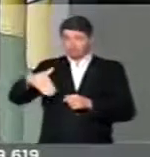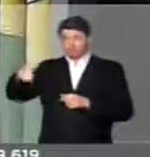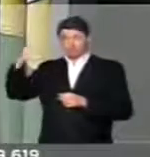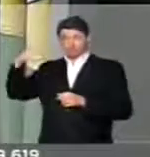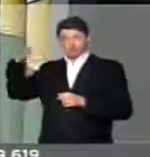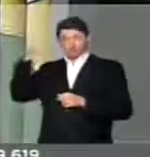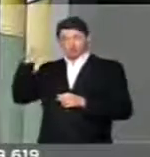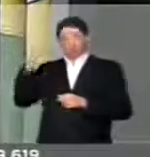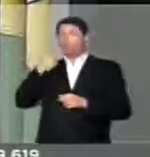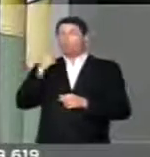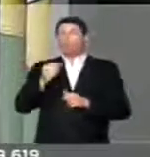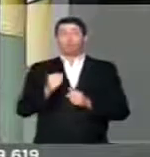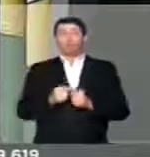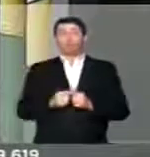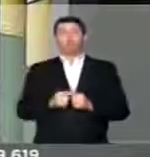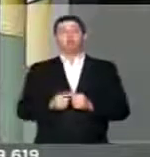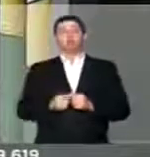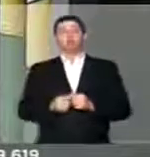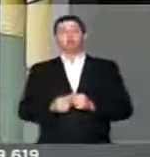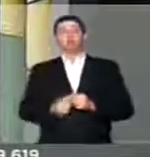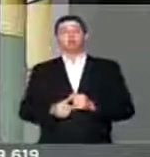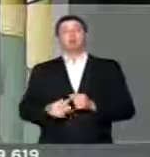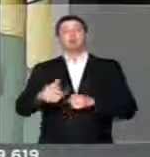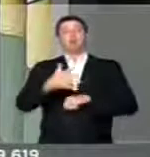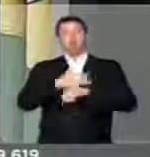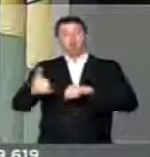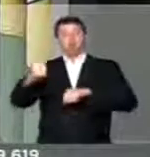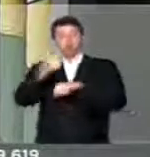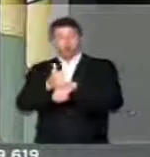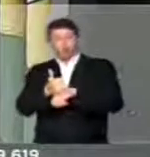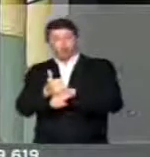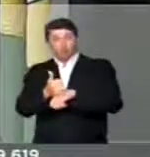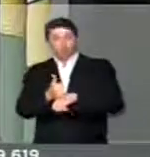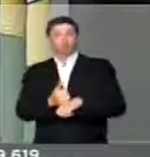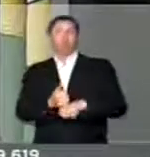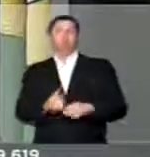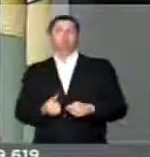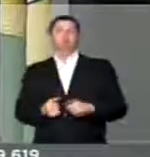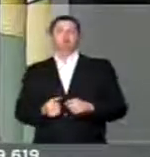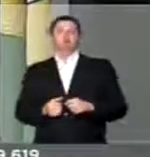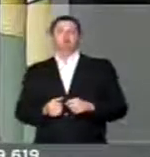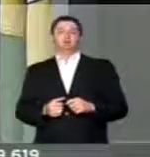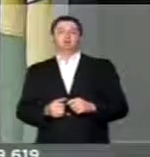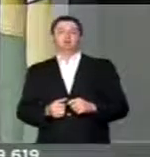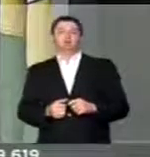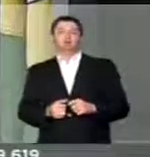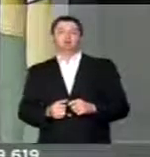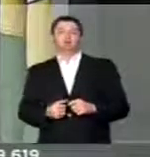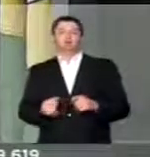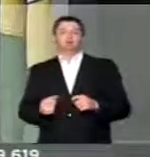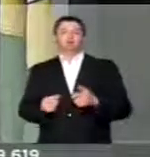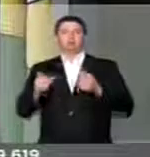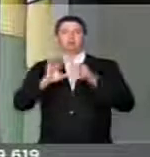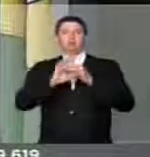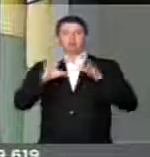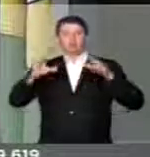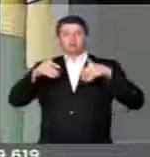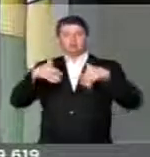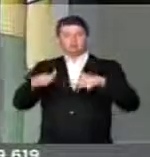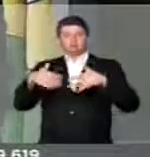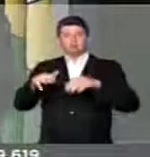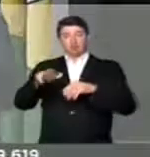época disse que seria um golpe e que iria dar cordas para o Lula se